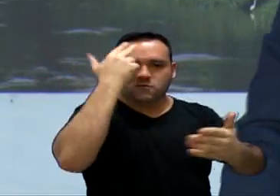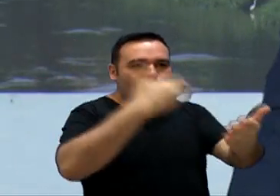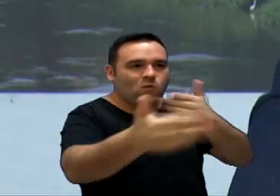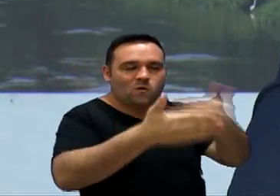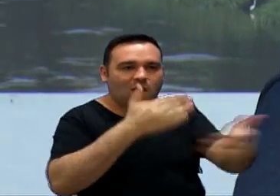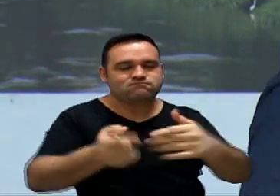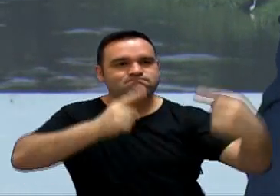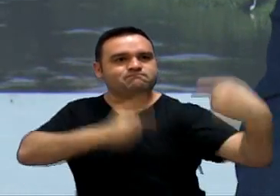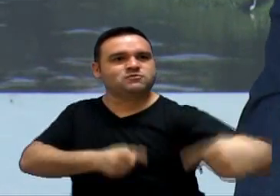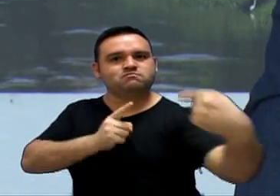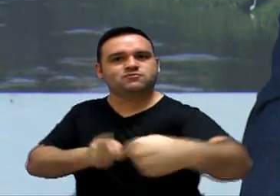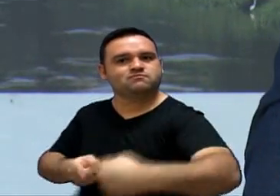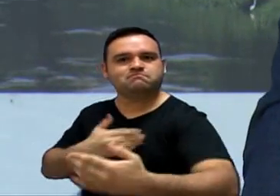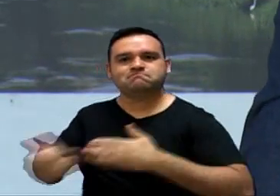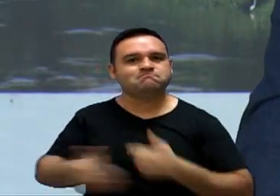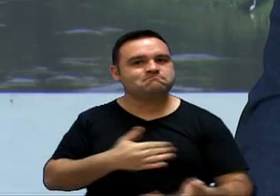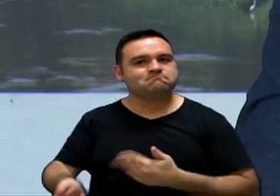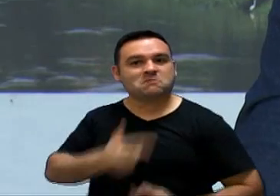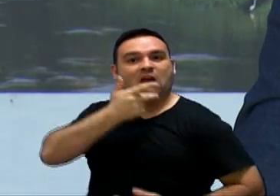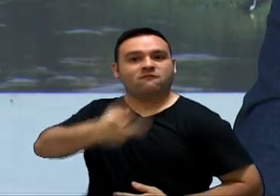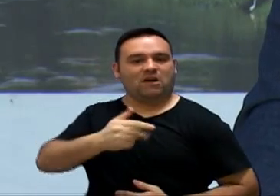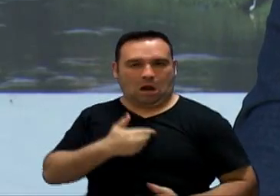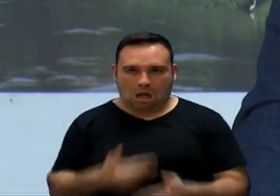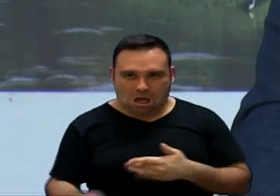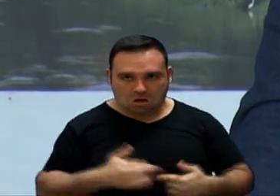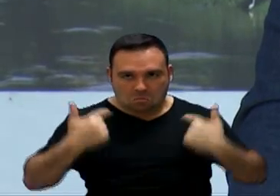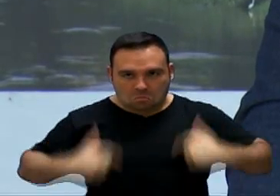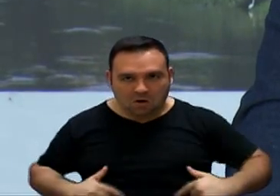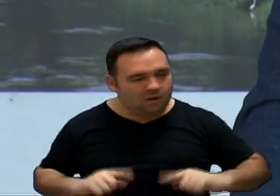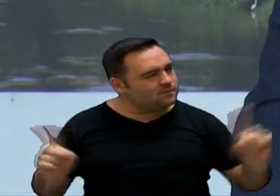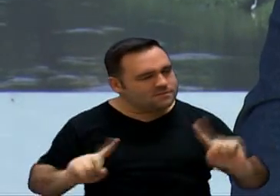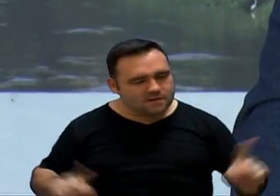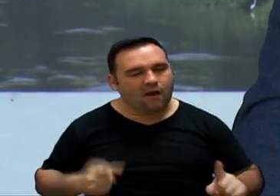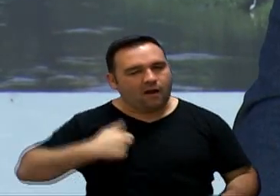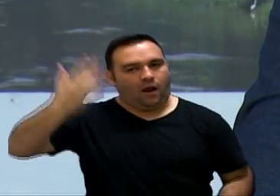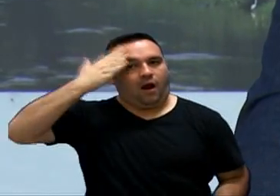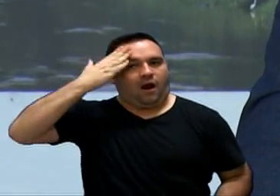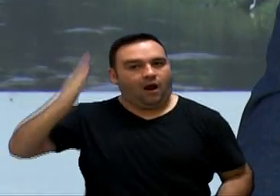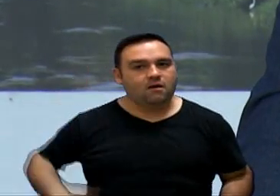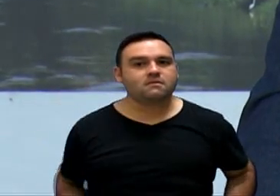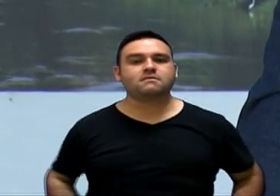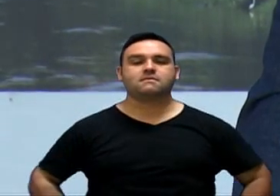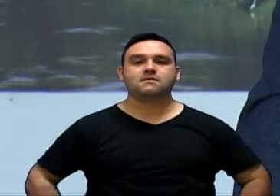um. Aqui quem vos fala não é qualquer um, não.